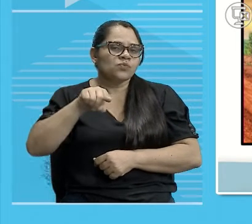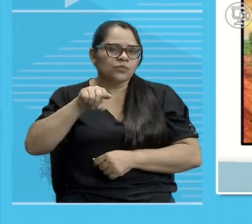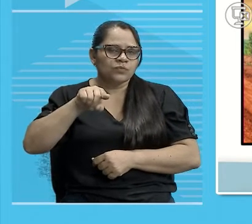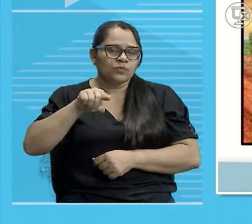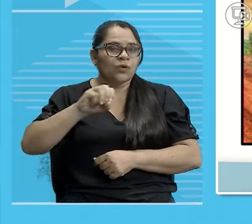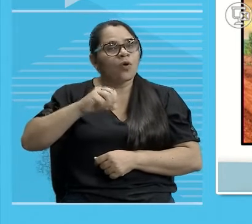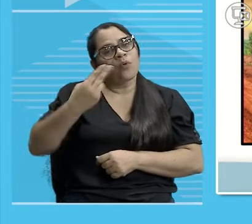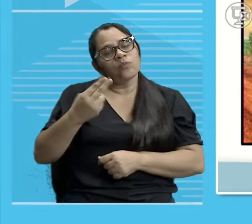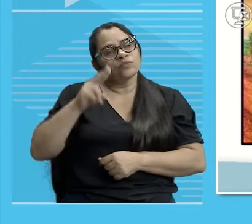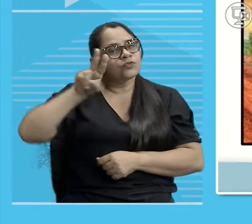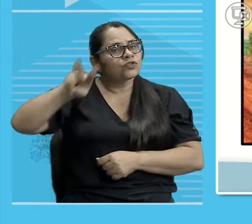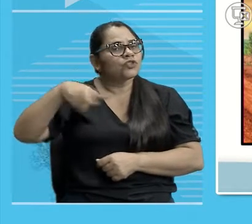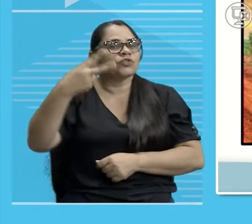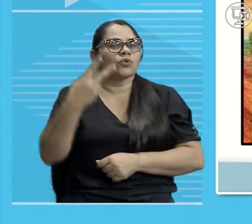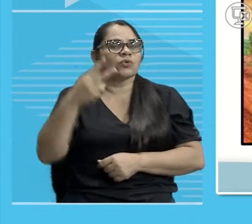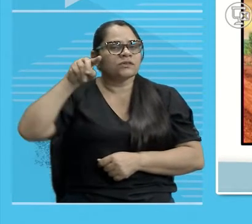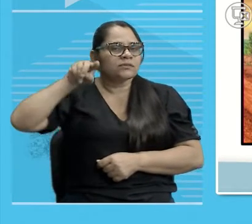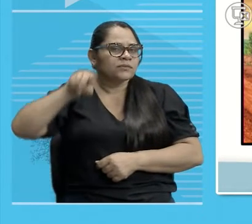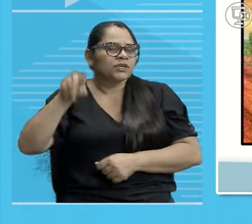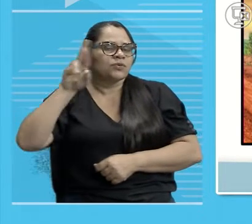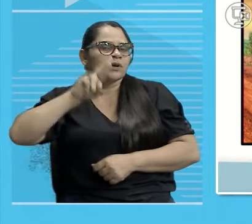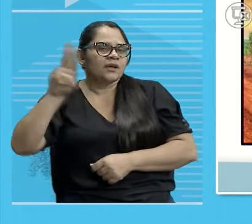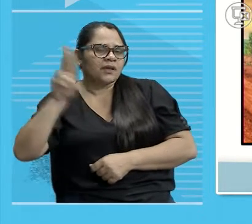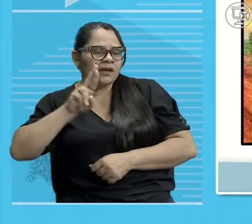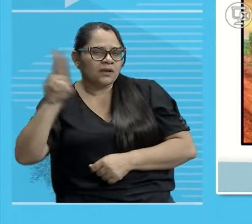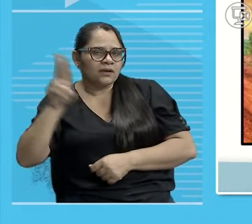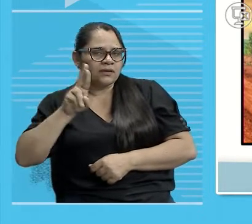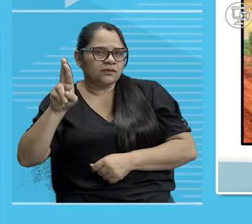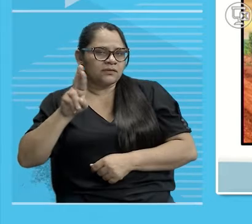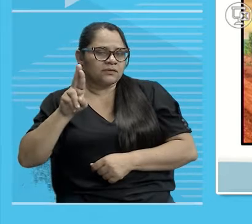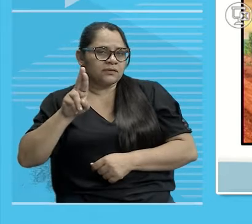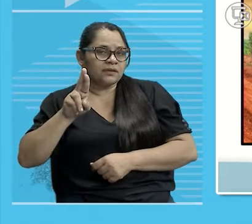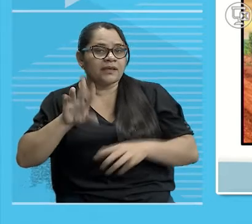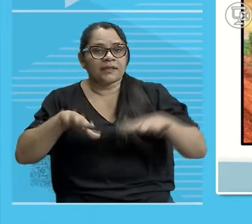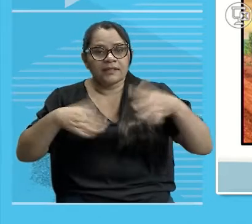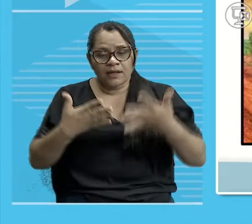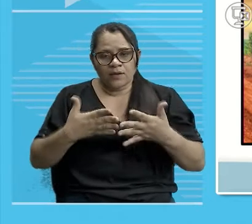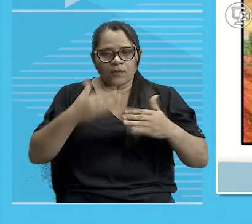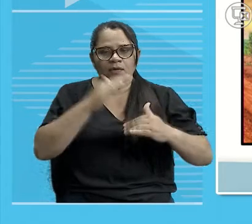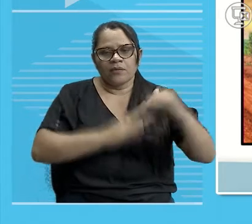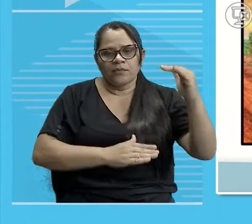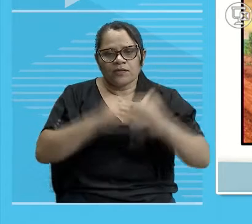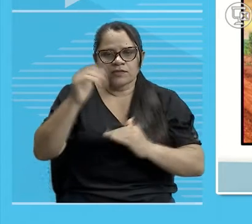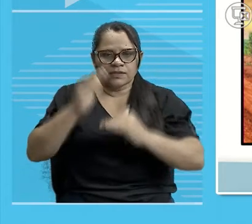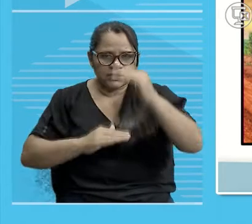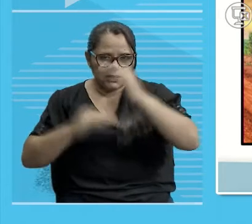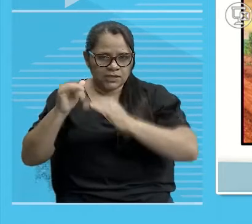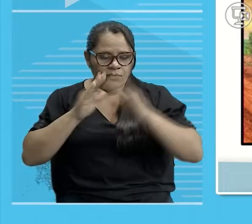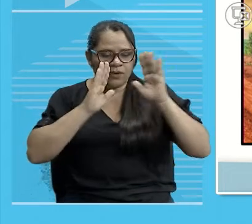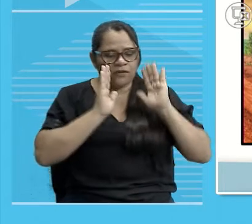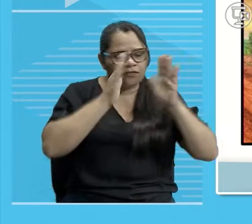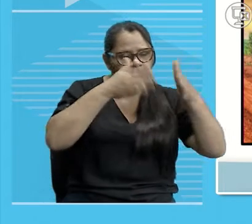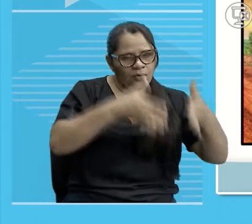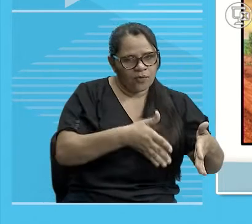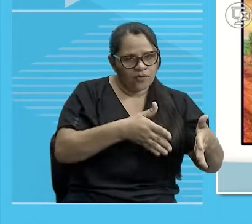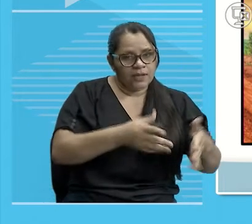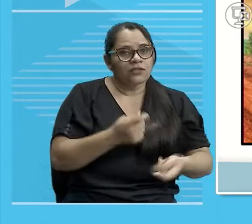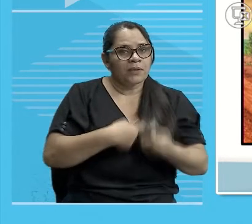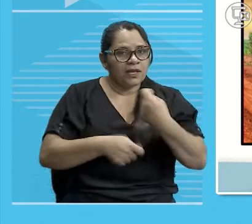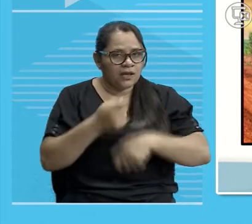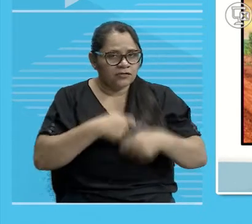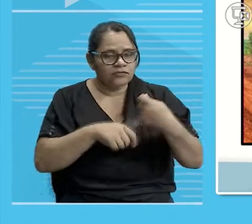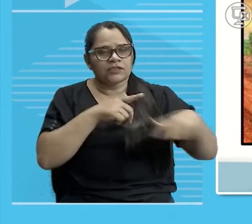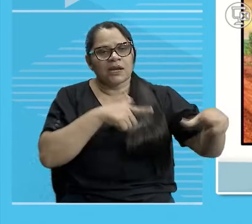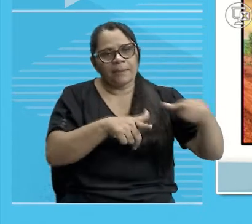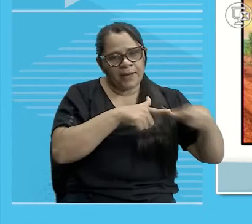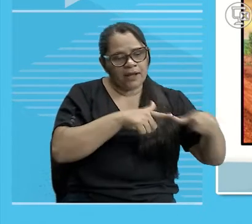querido aluno que está está certo em alta no mercado de trabalho ele vai se manter em